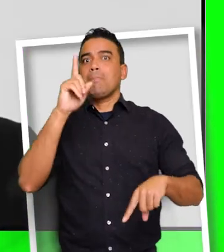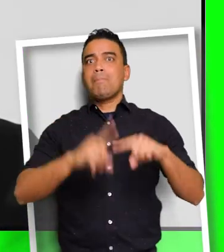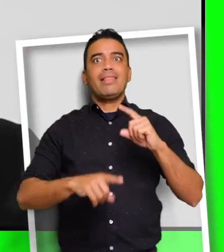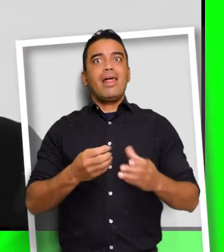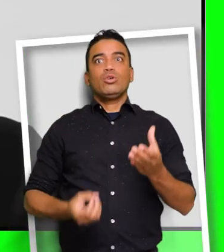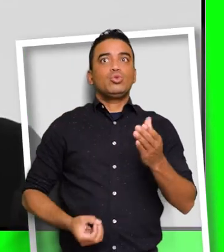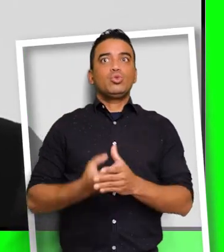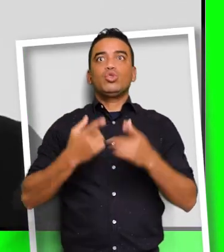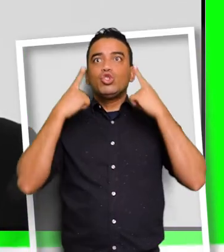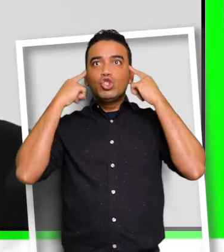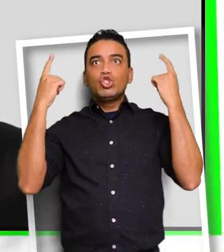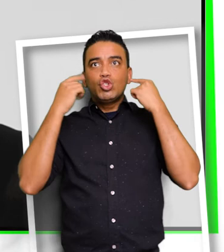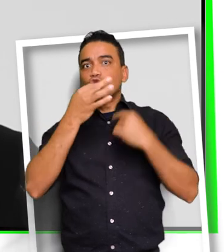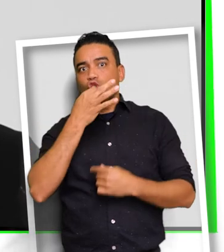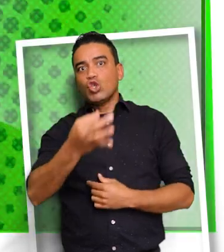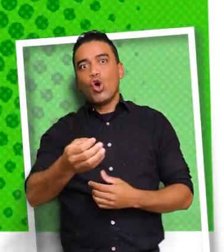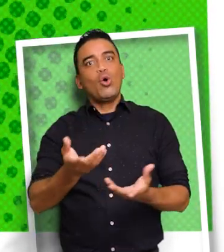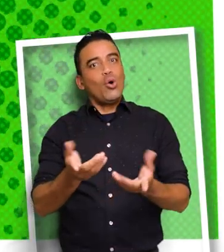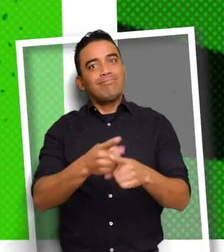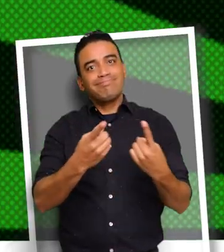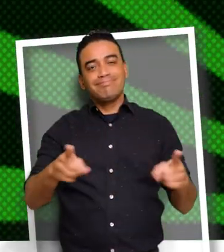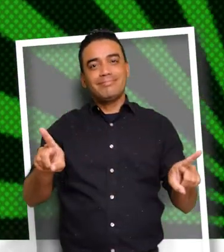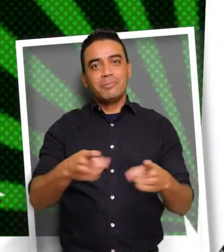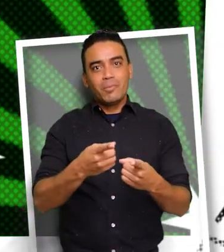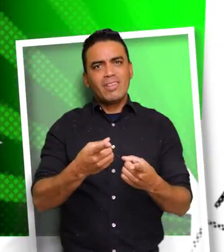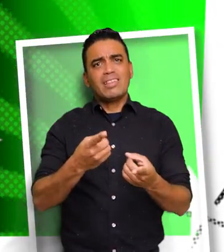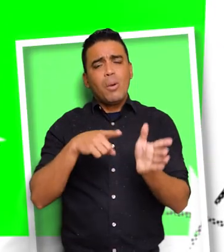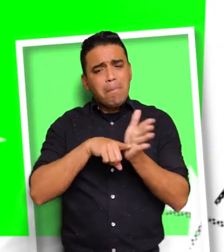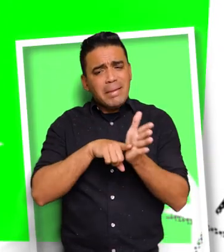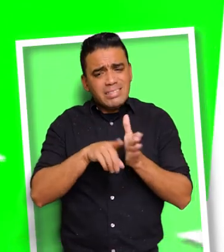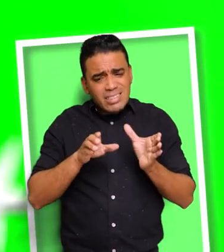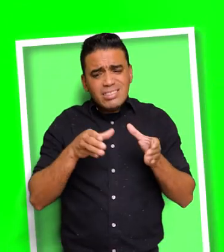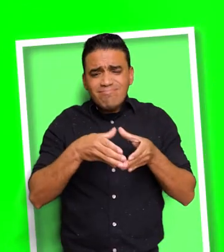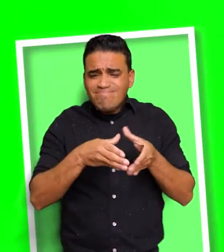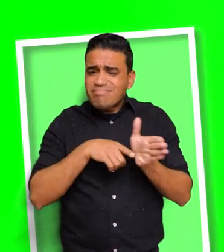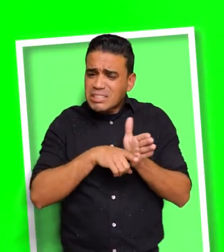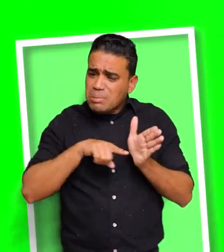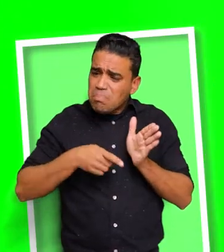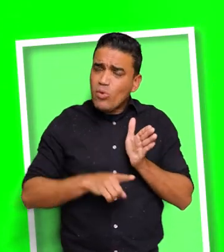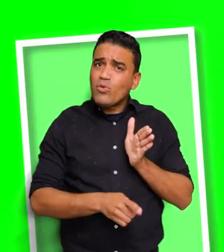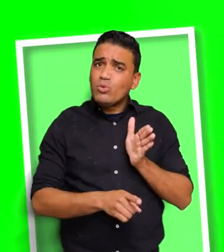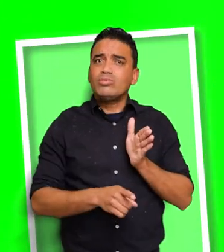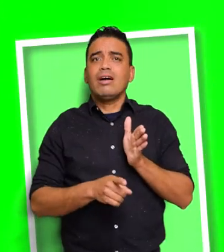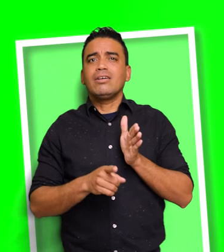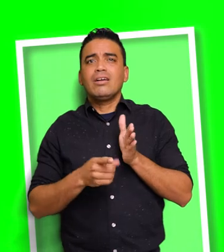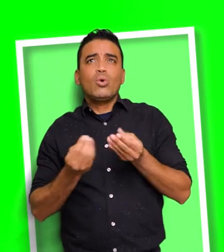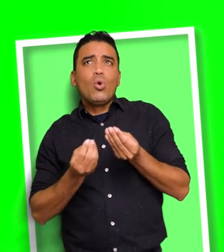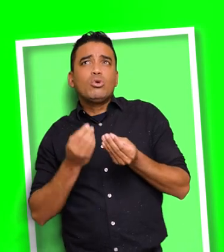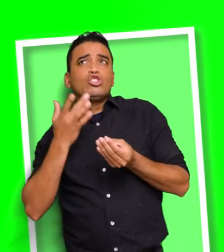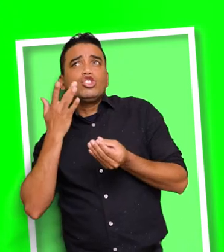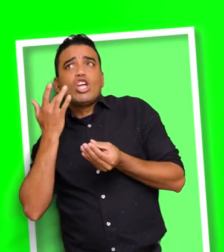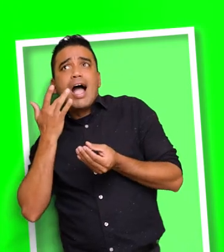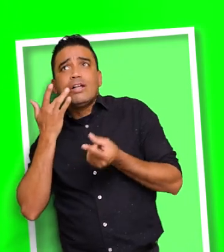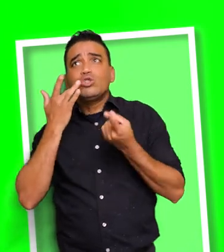que surge do próprio treinamento. Fizeram uma pesquisa profunda sobre o uso do teatro, da música